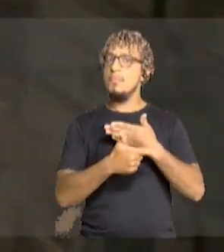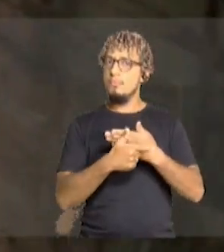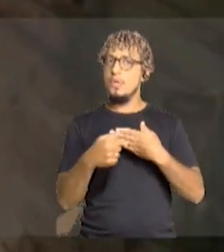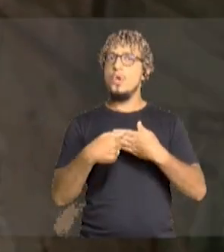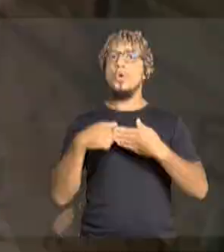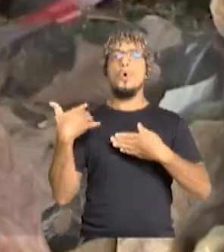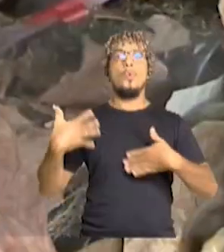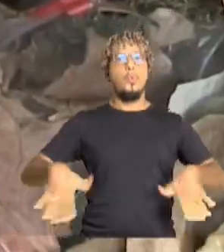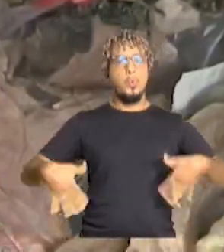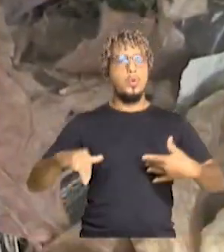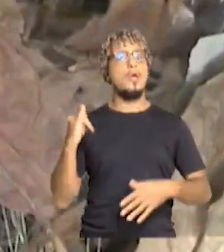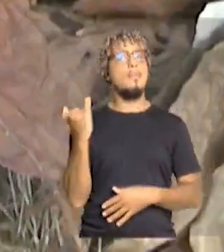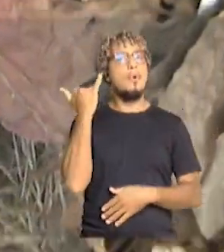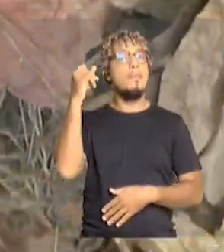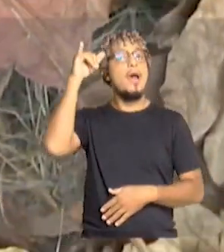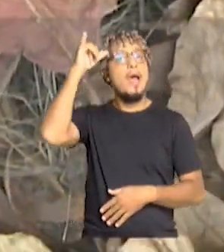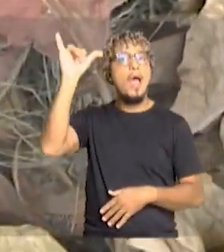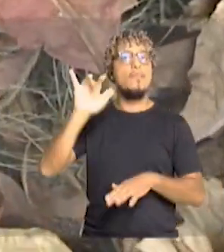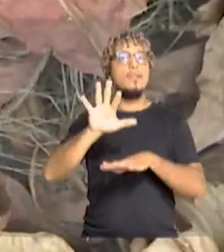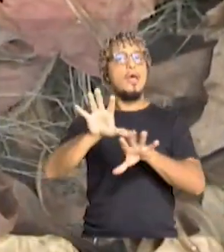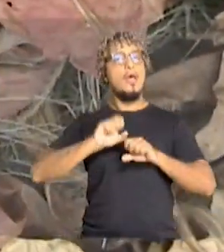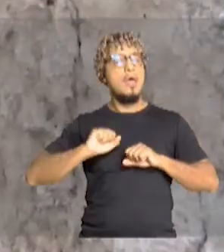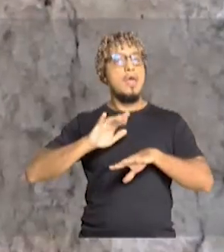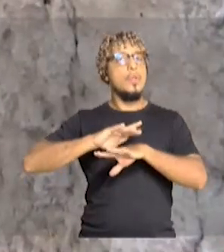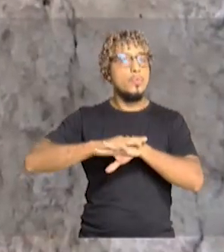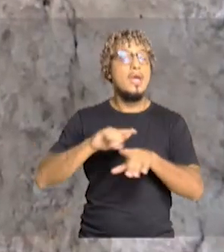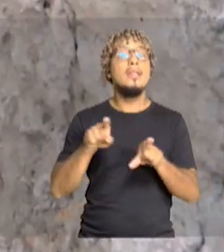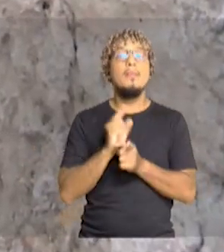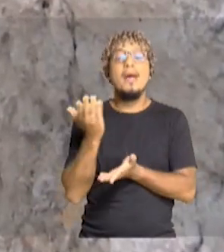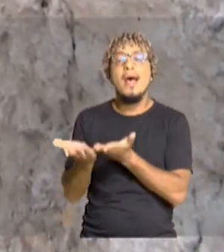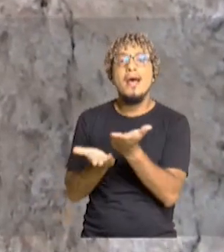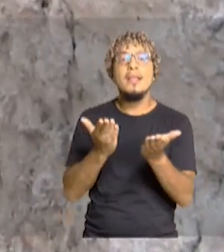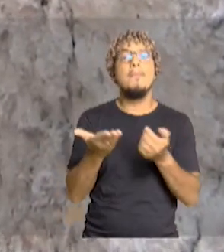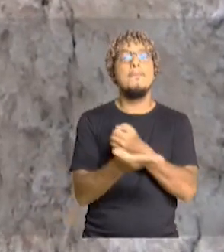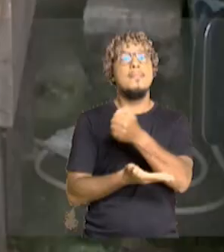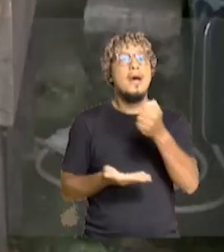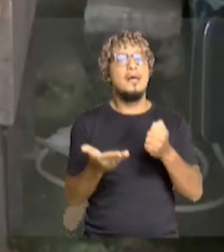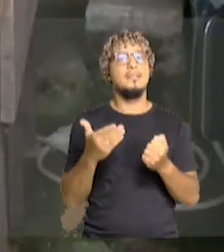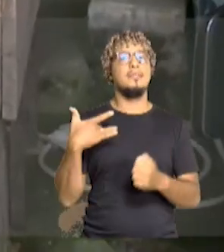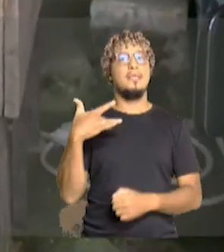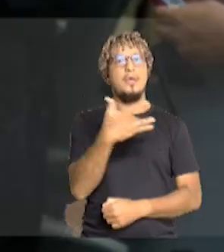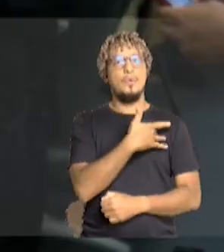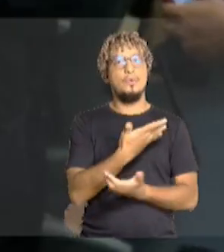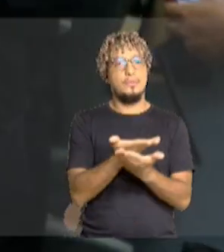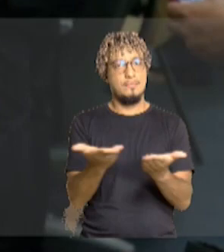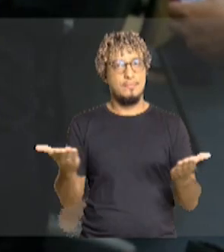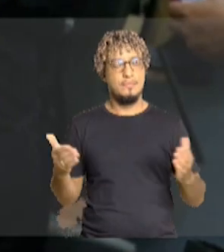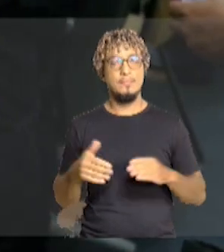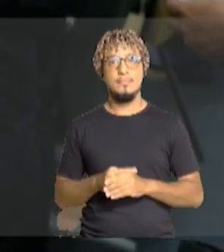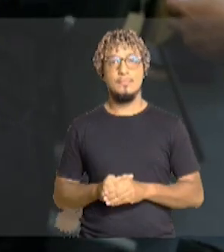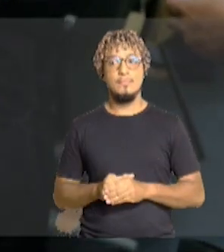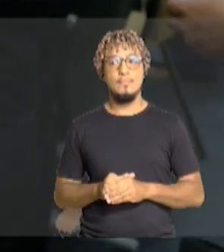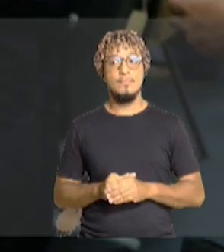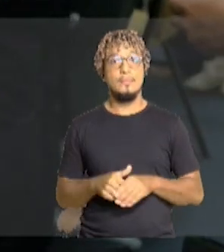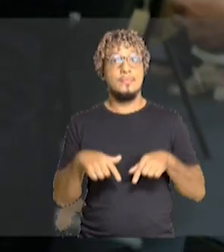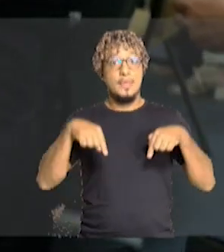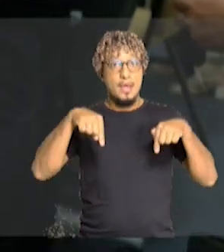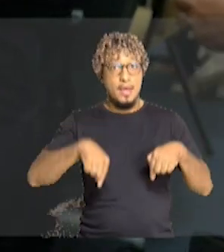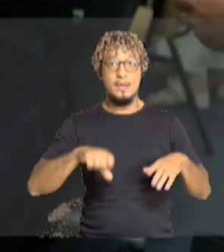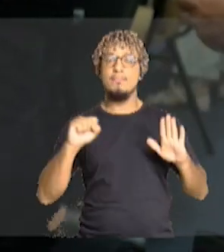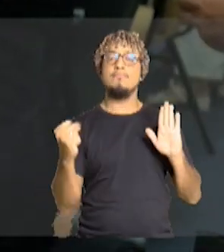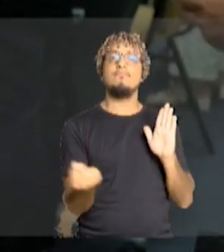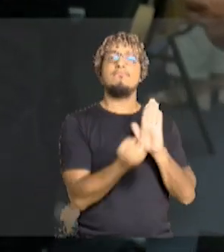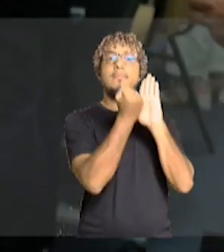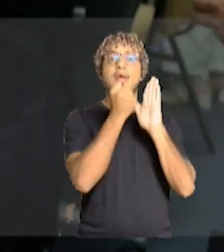muito importante na prevenção de doenças e no atendimento básico de saúde aos maranhenses Esse é um Marco aqui